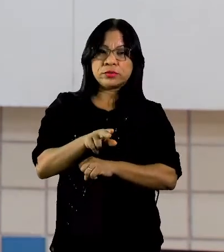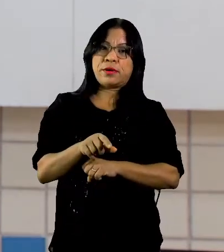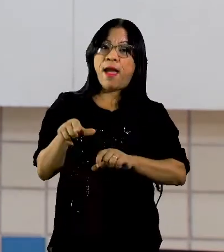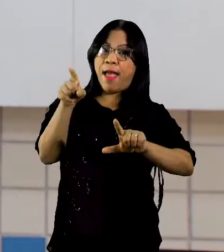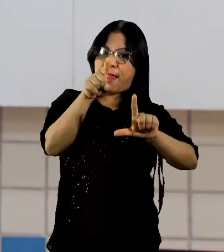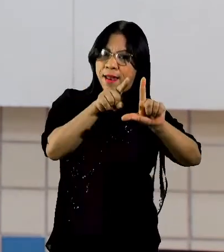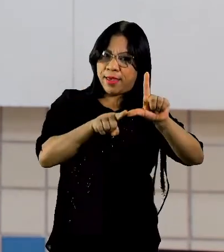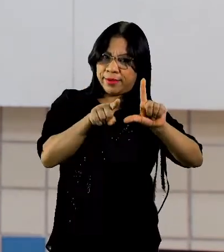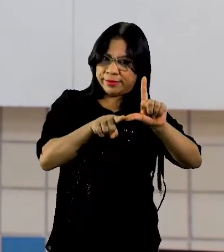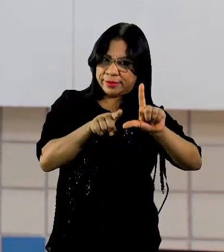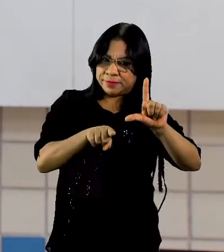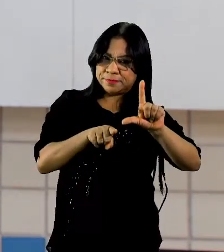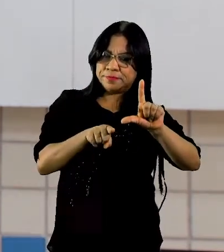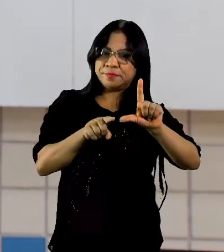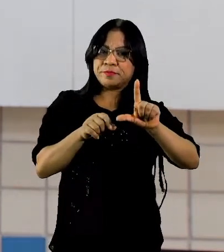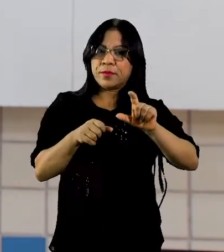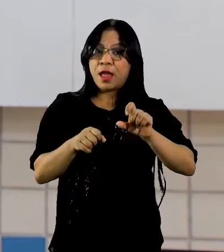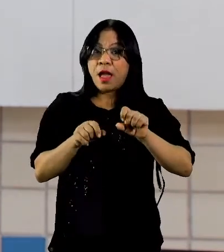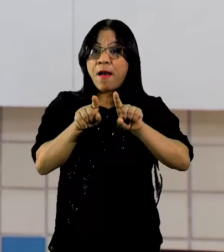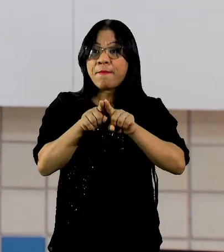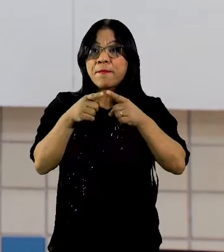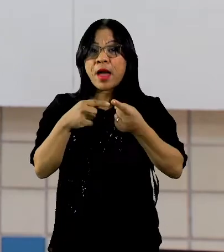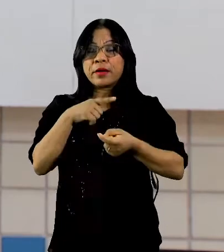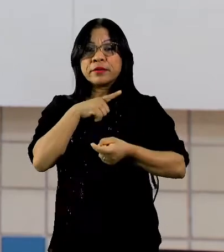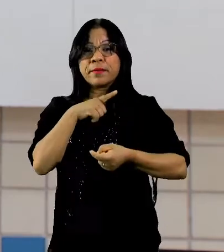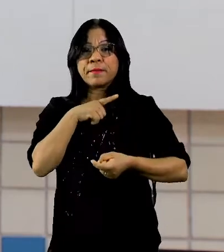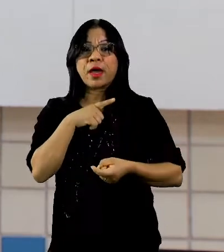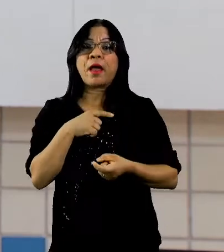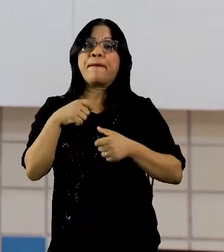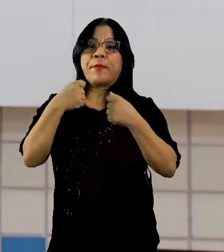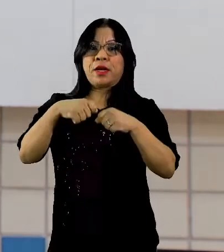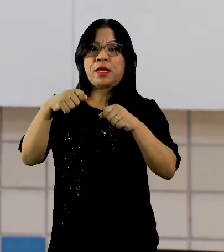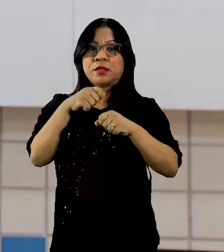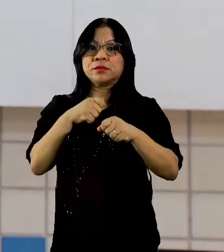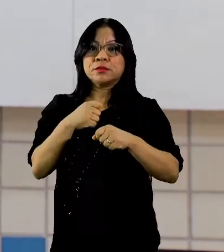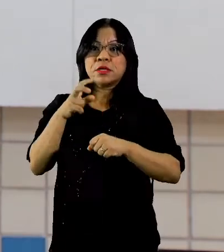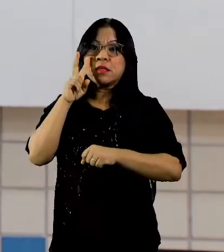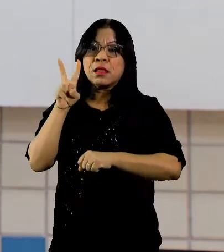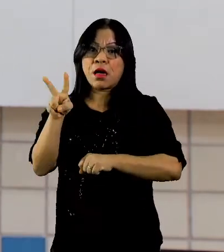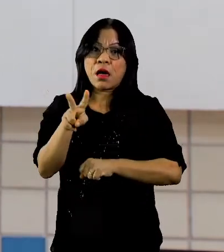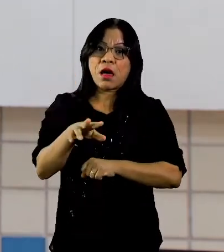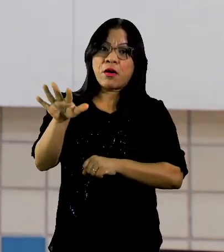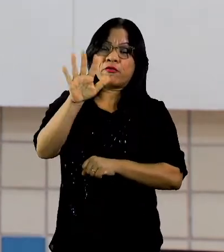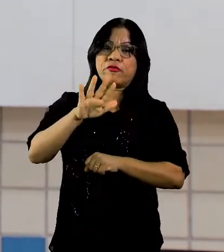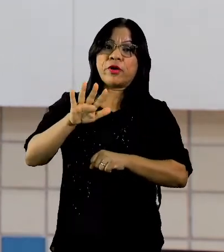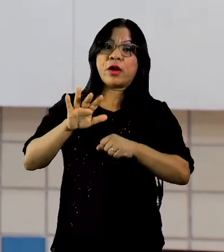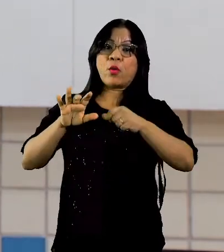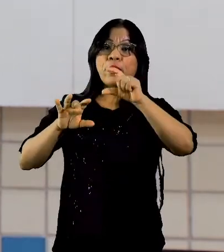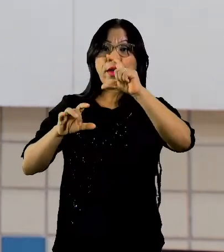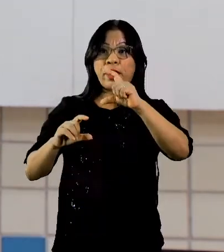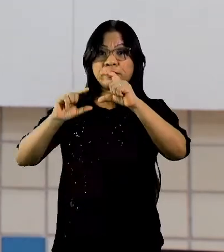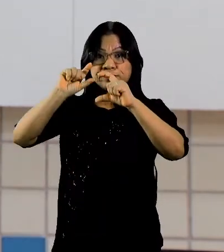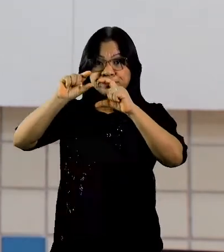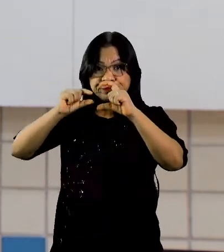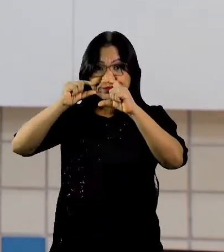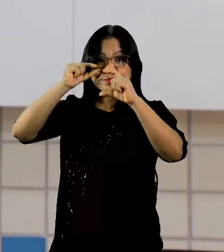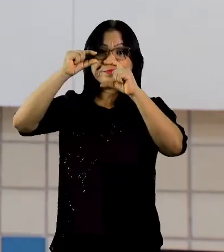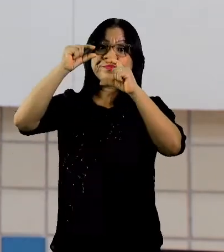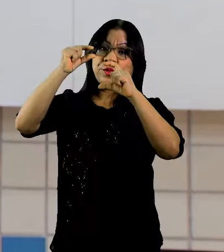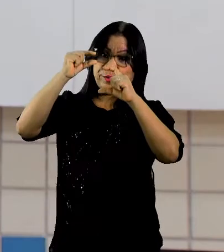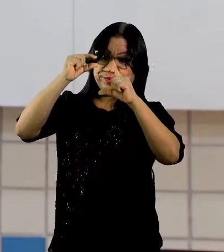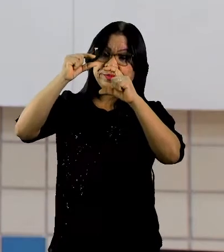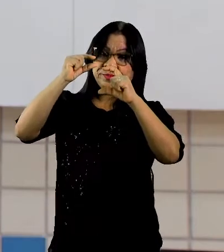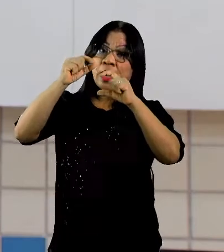letra, tá? Só que eu não vou olhar apenas para as letras, eu preciso verificar também os expoentes. Cada expoente precisa